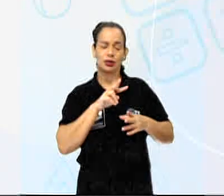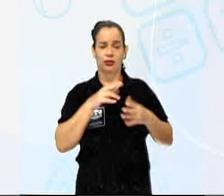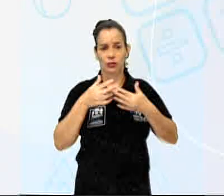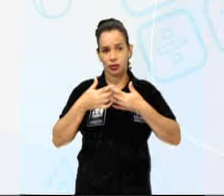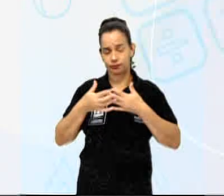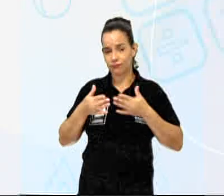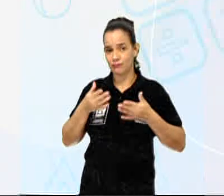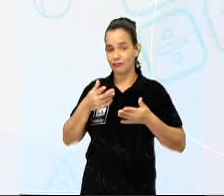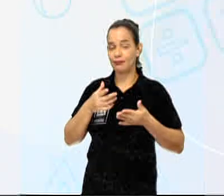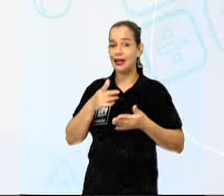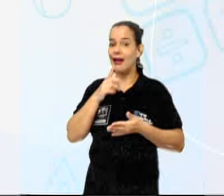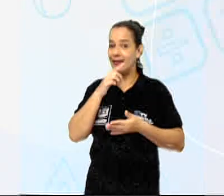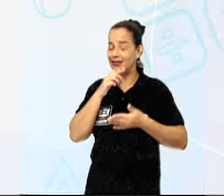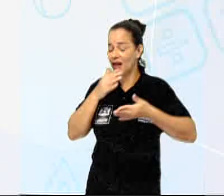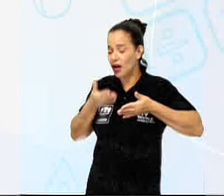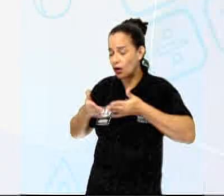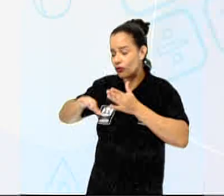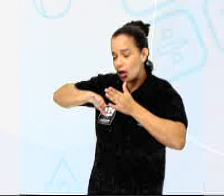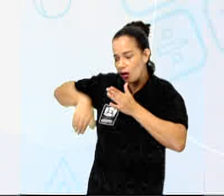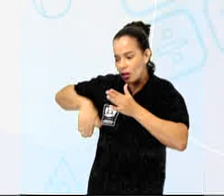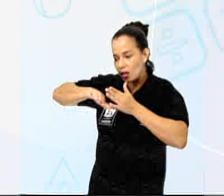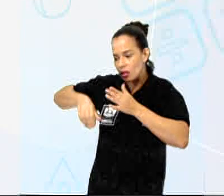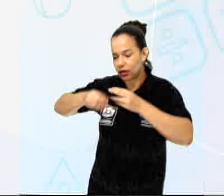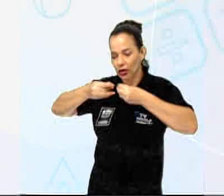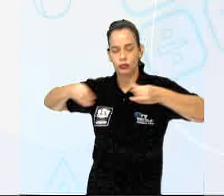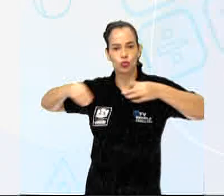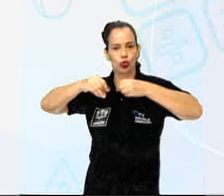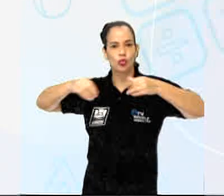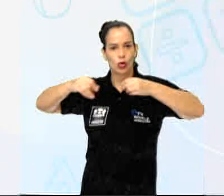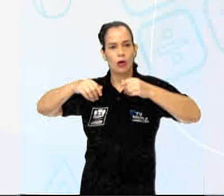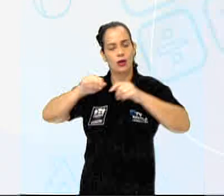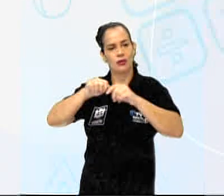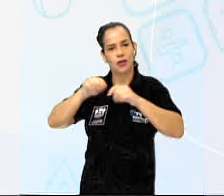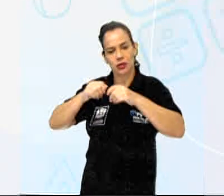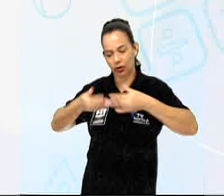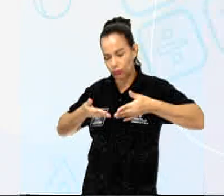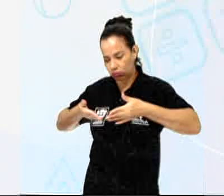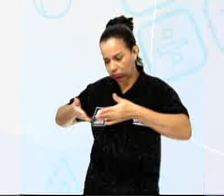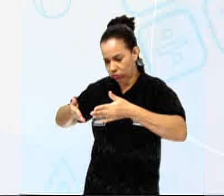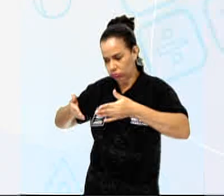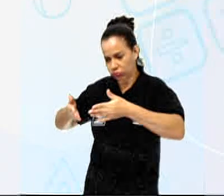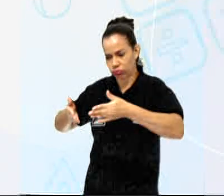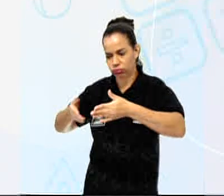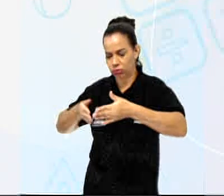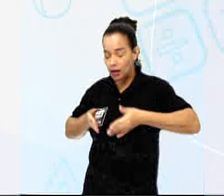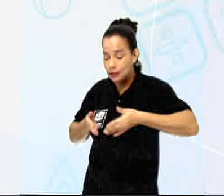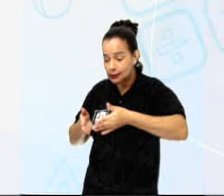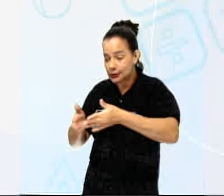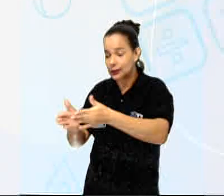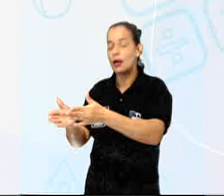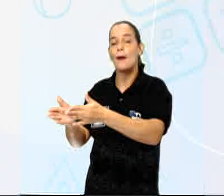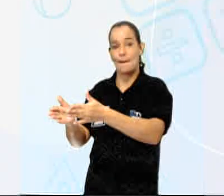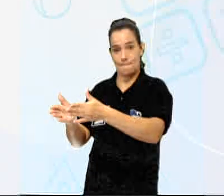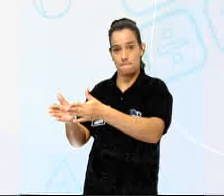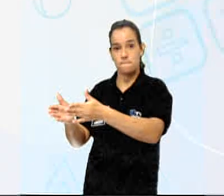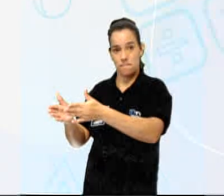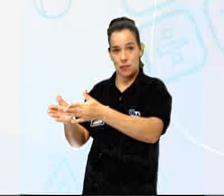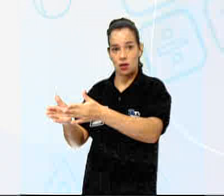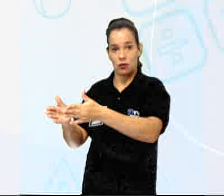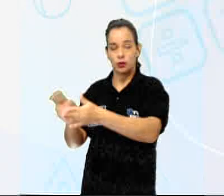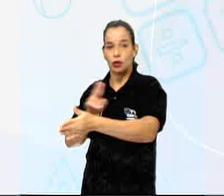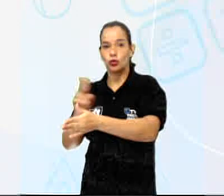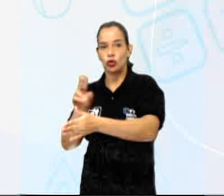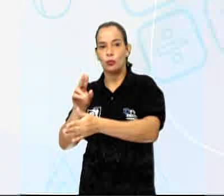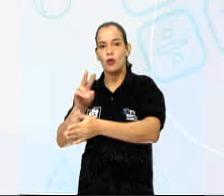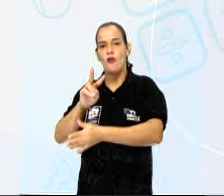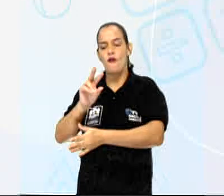descendo, essa água vai retirando o solo, provocando essas ravinas, que alguns chamam também de vossorocas. São